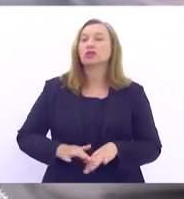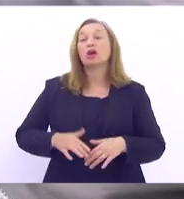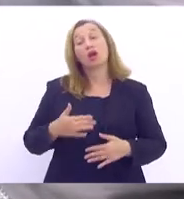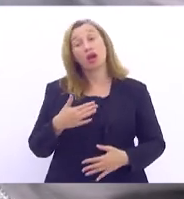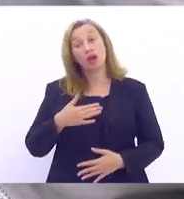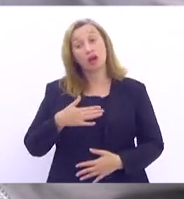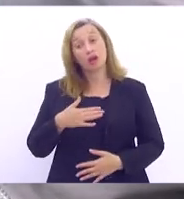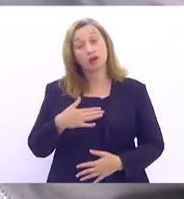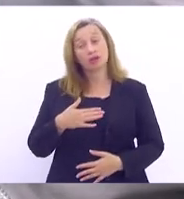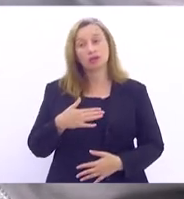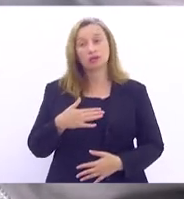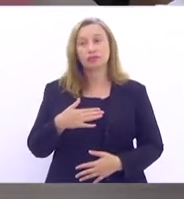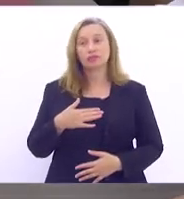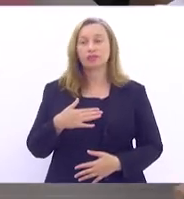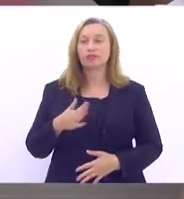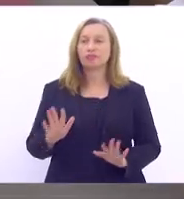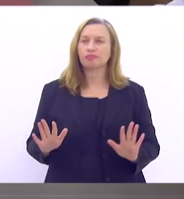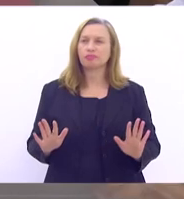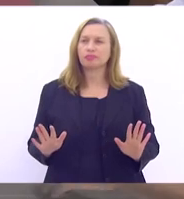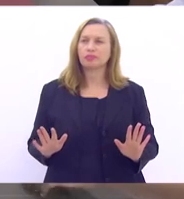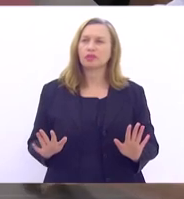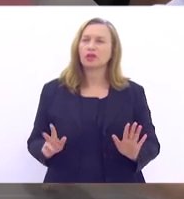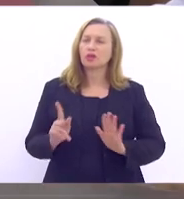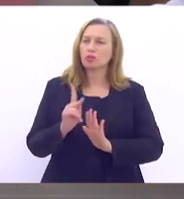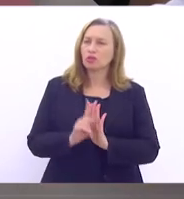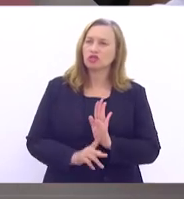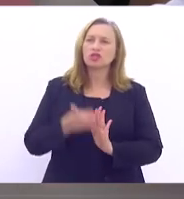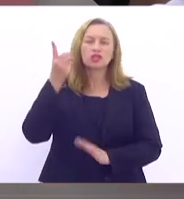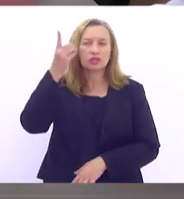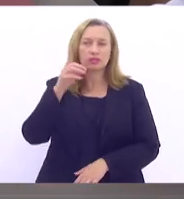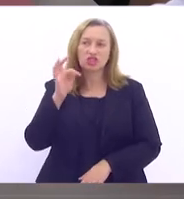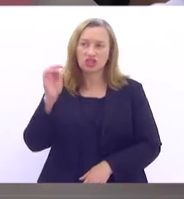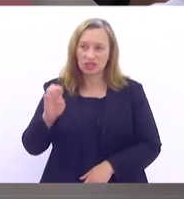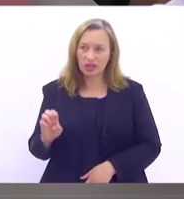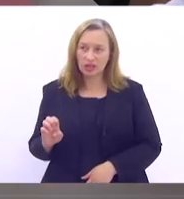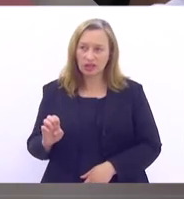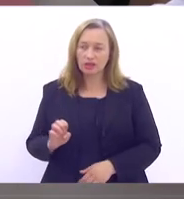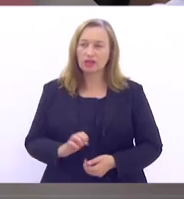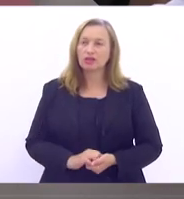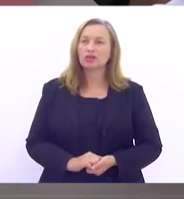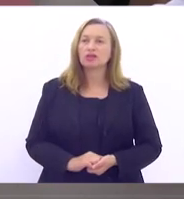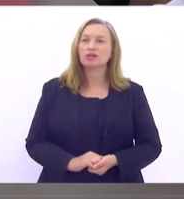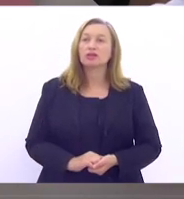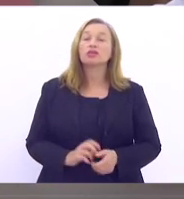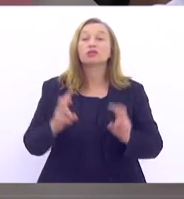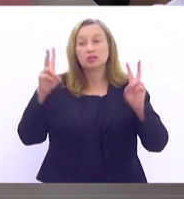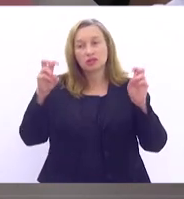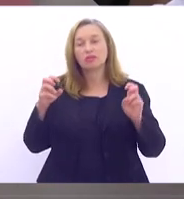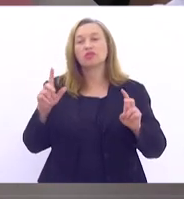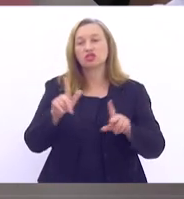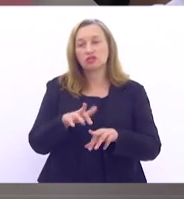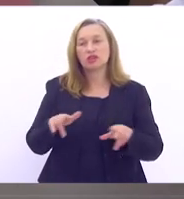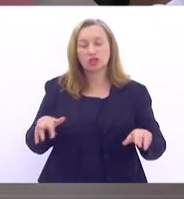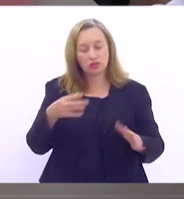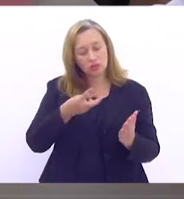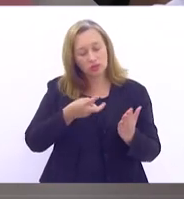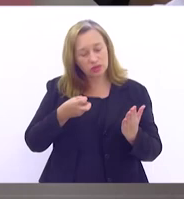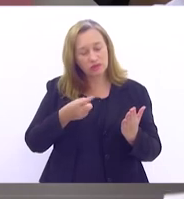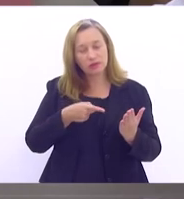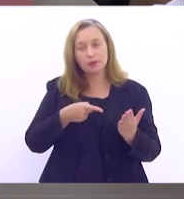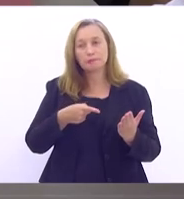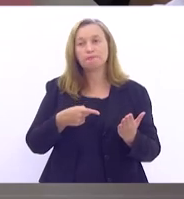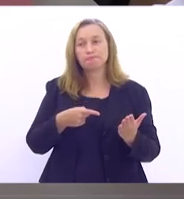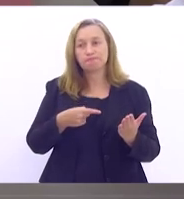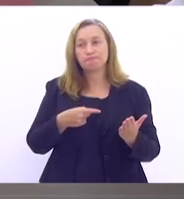para esclarecer... Sobre o projeto da deputada Gisele... São temas diferentes, eu já olhei aqui. São temas distintos.